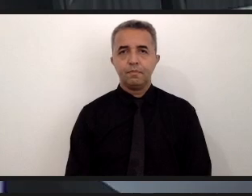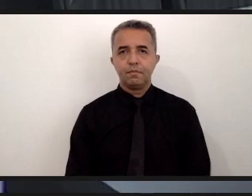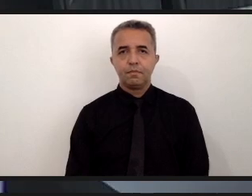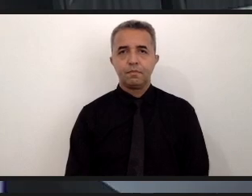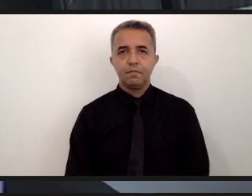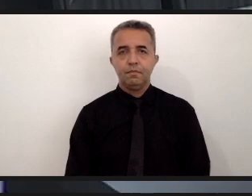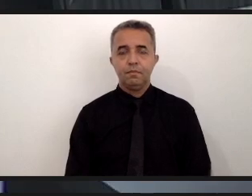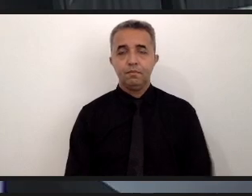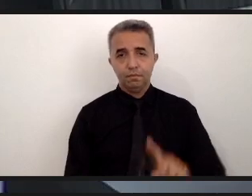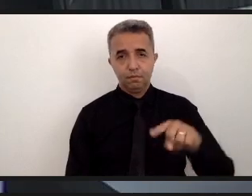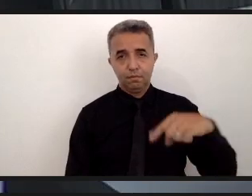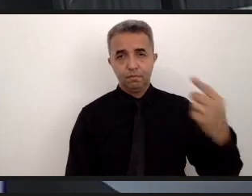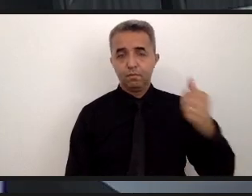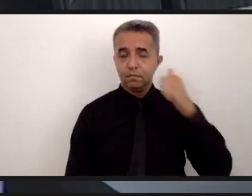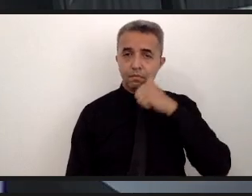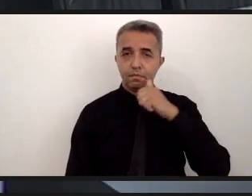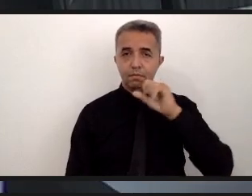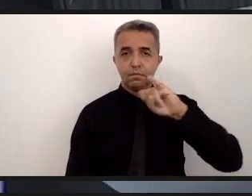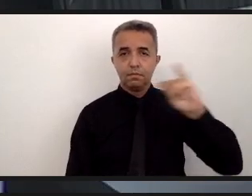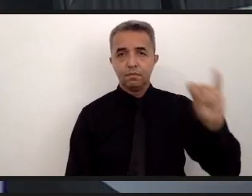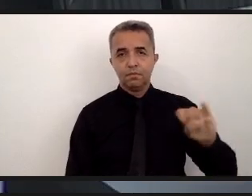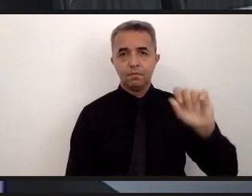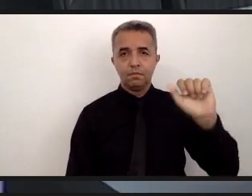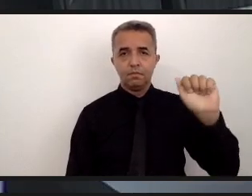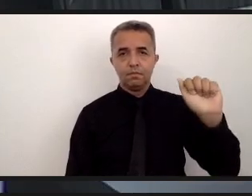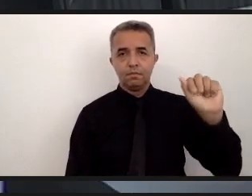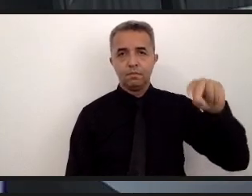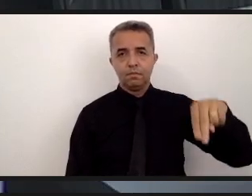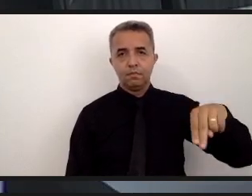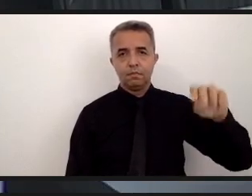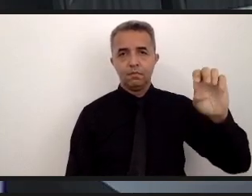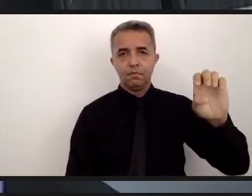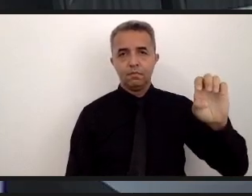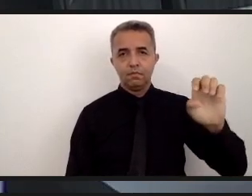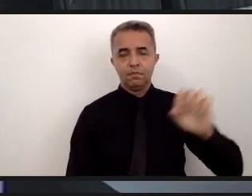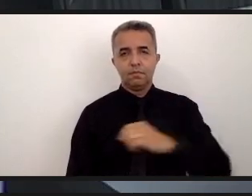Nossa homenageada, a senhora Jane Benedita Campos Leite.